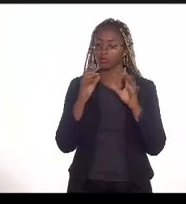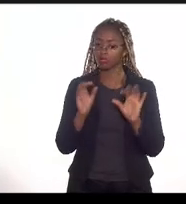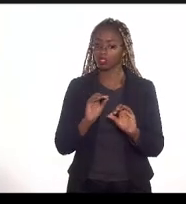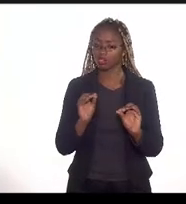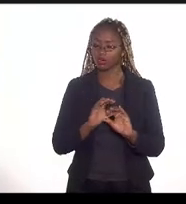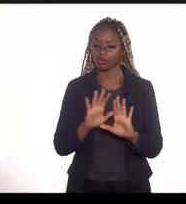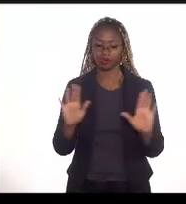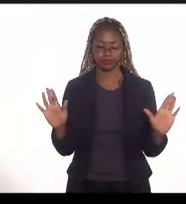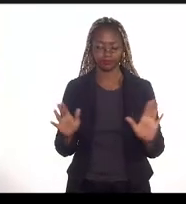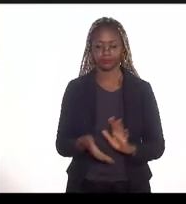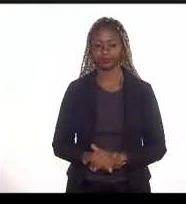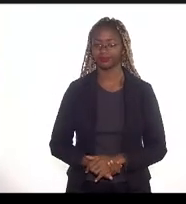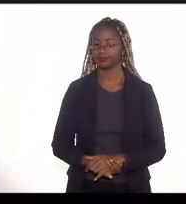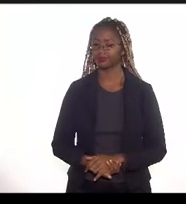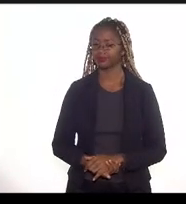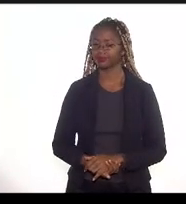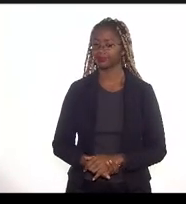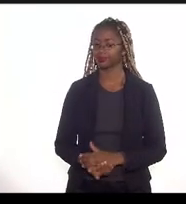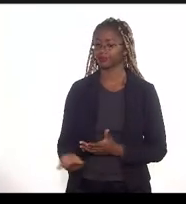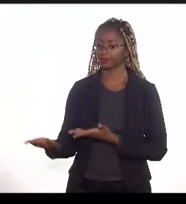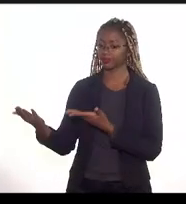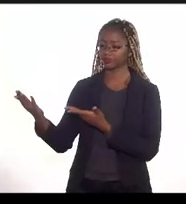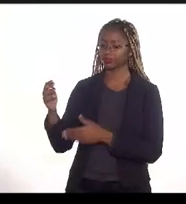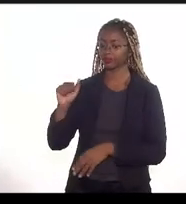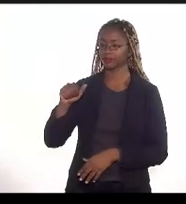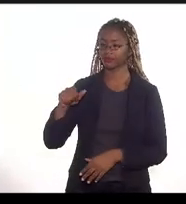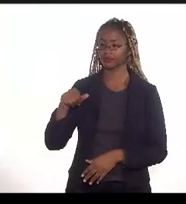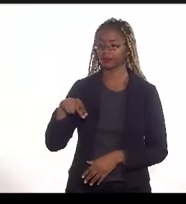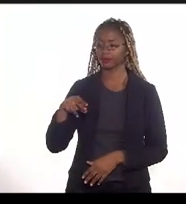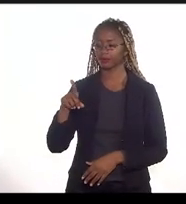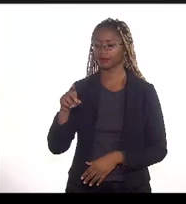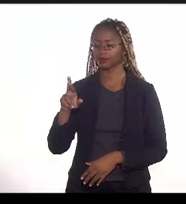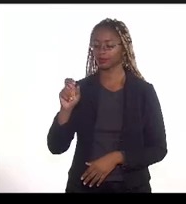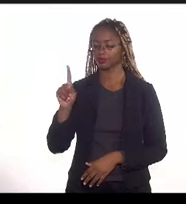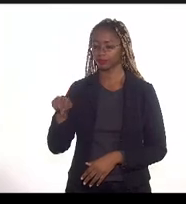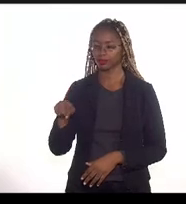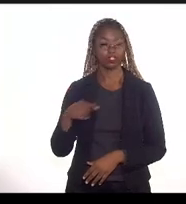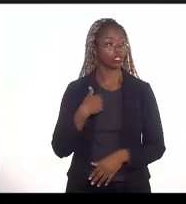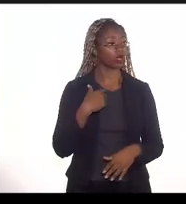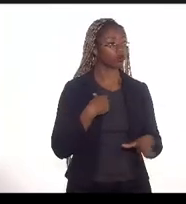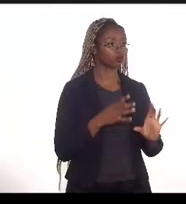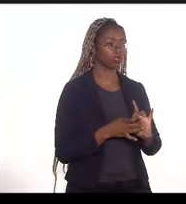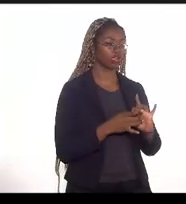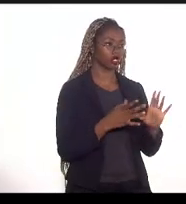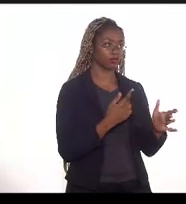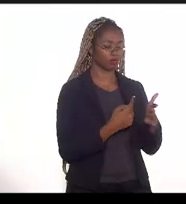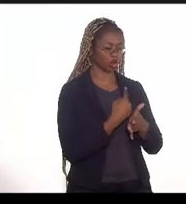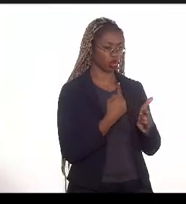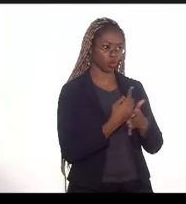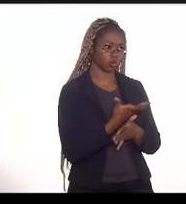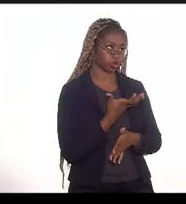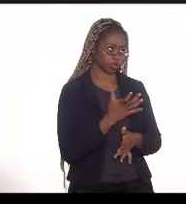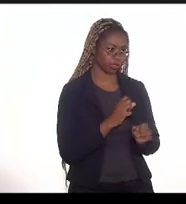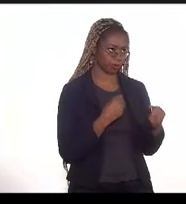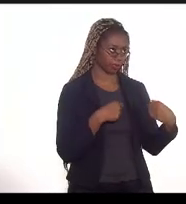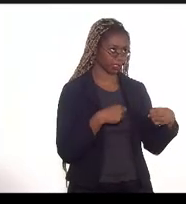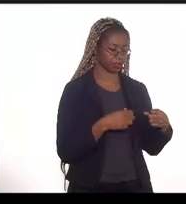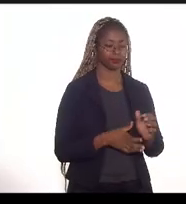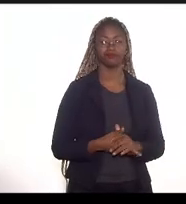para levantar. Doutor André. Estou aqui à disposição, deputado. Se o senhor precisar, estou aqui. Doutor André,